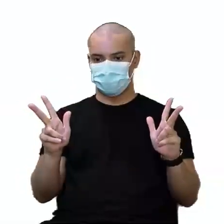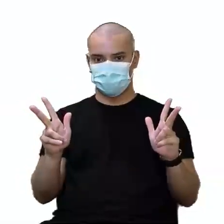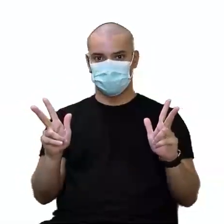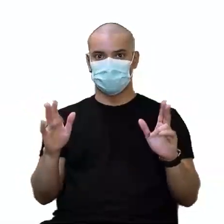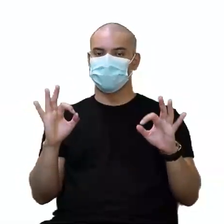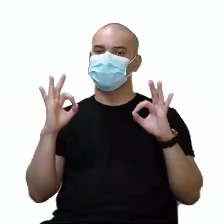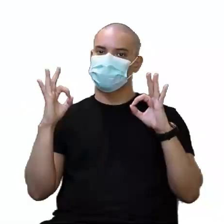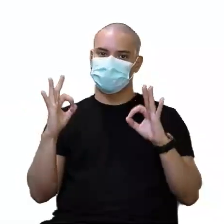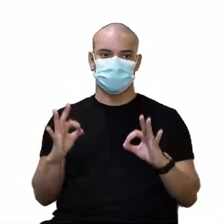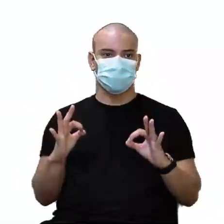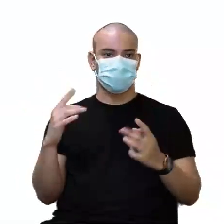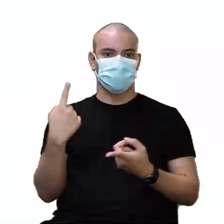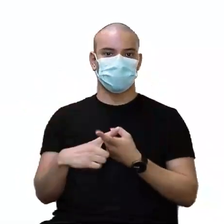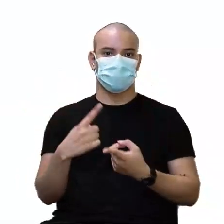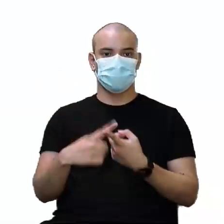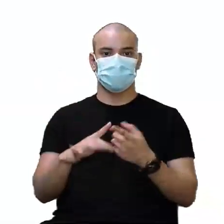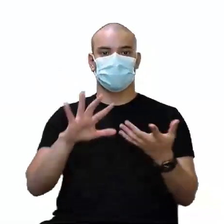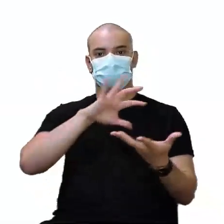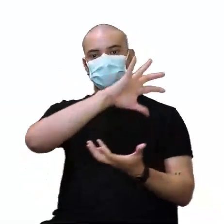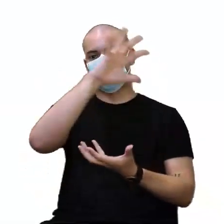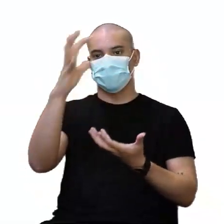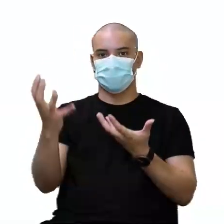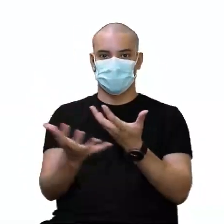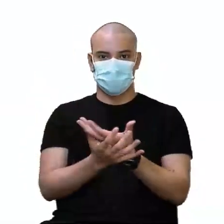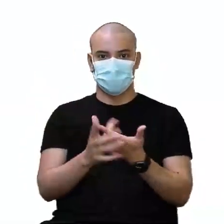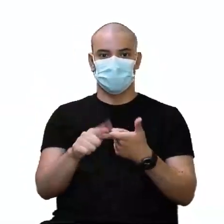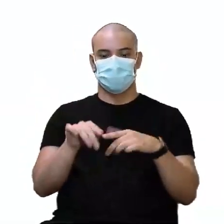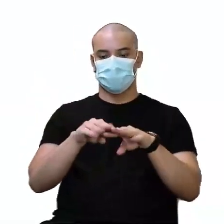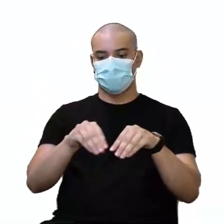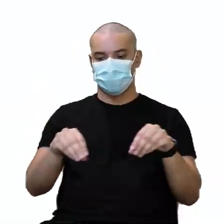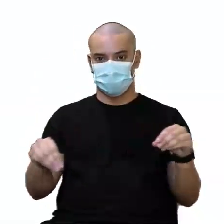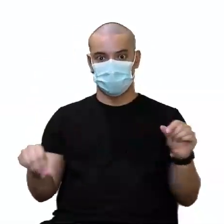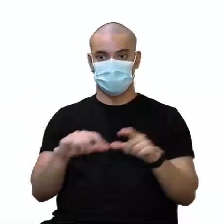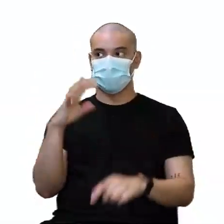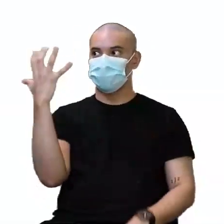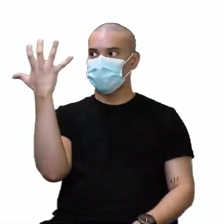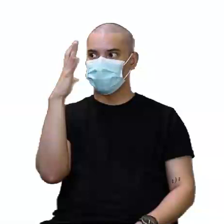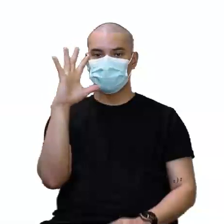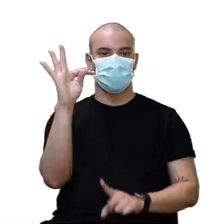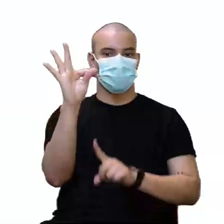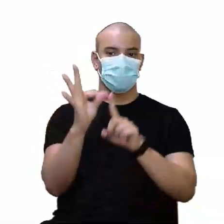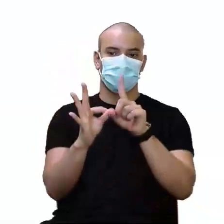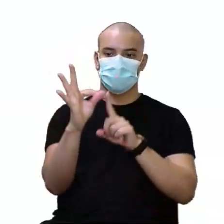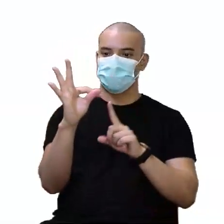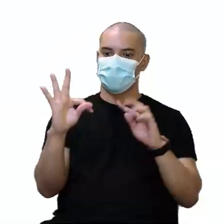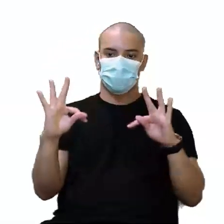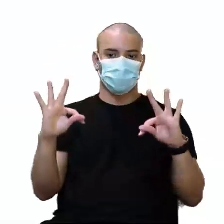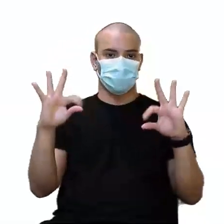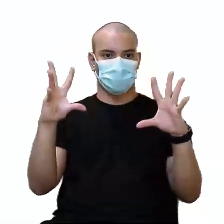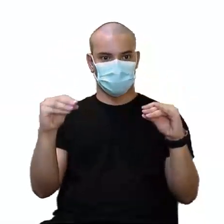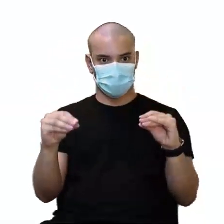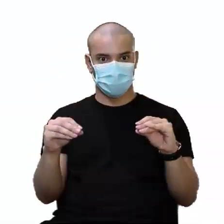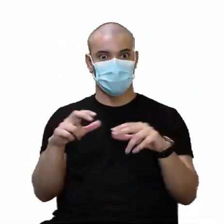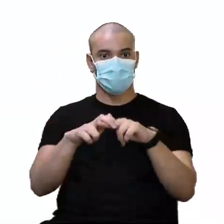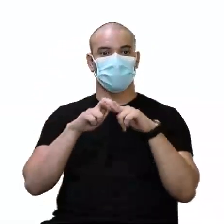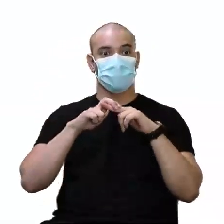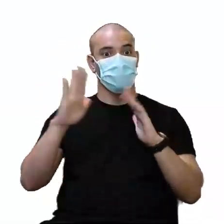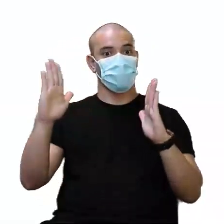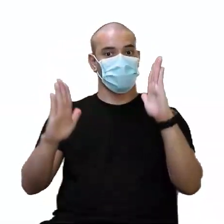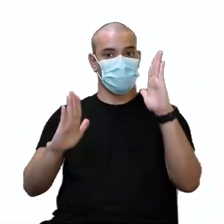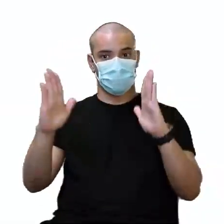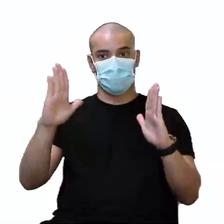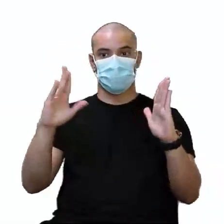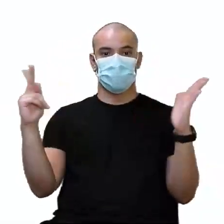com toda certeza. A atmosfera, o solo, o clima, a temperatura, né? Nessa época, a superfície